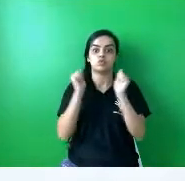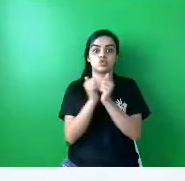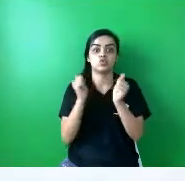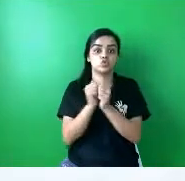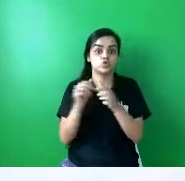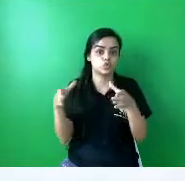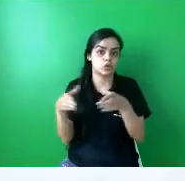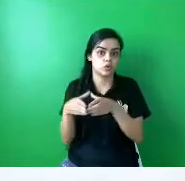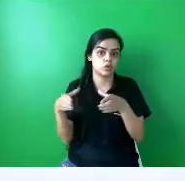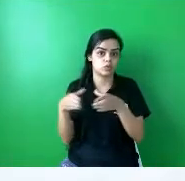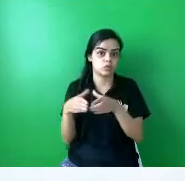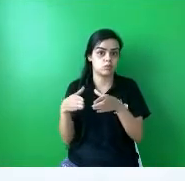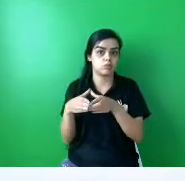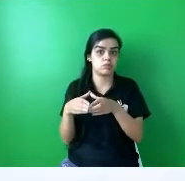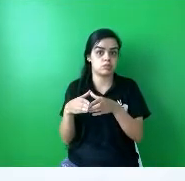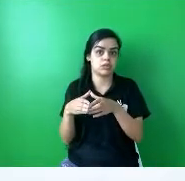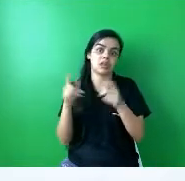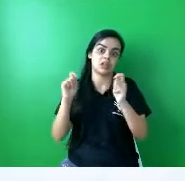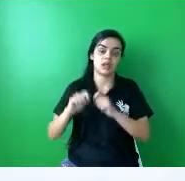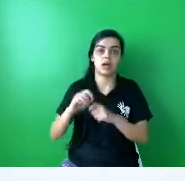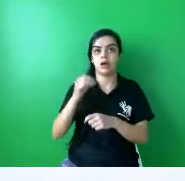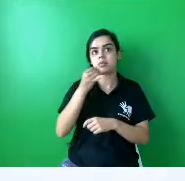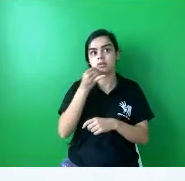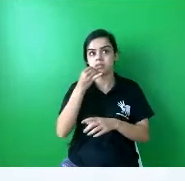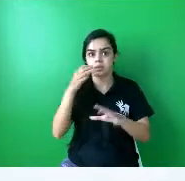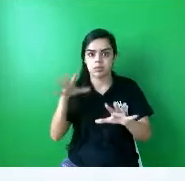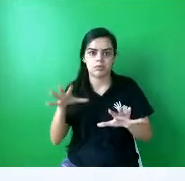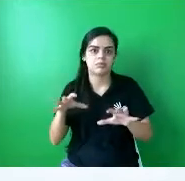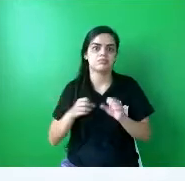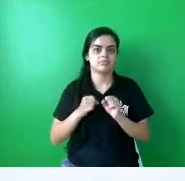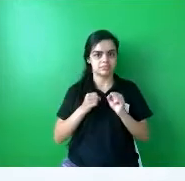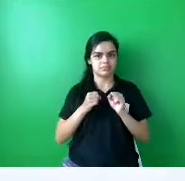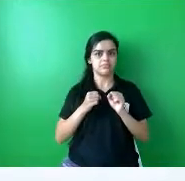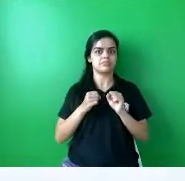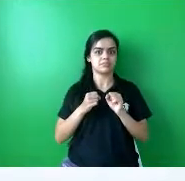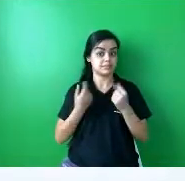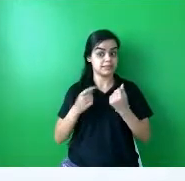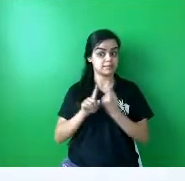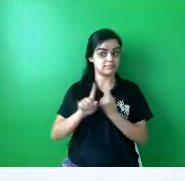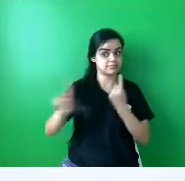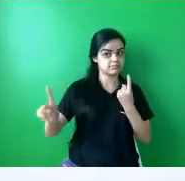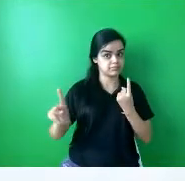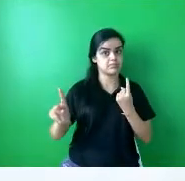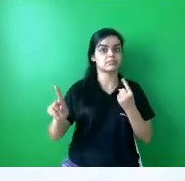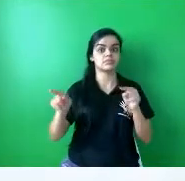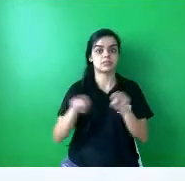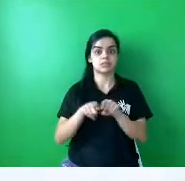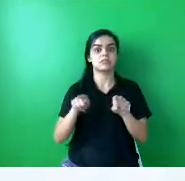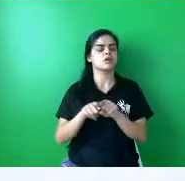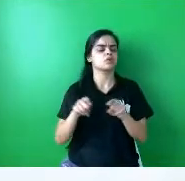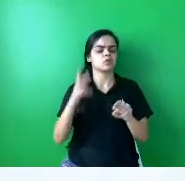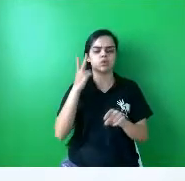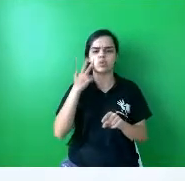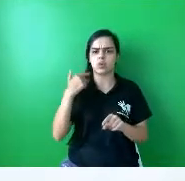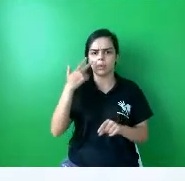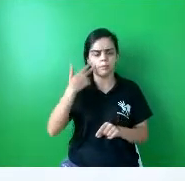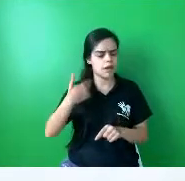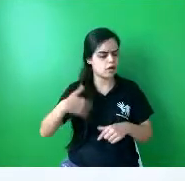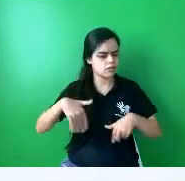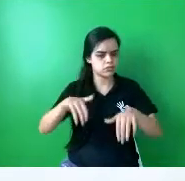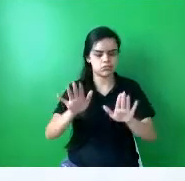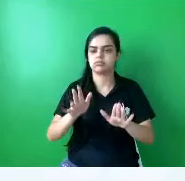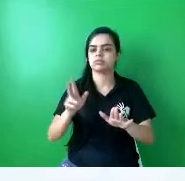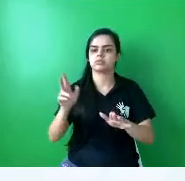em quantidade que possa ser interpretado como acúmulo de pessoas. Então, ele vai poder transitar, né, dentro das